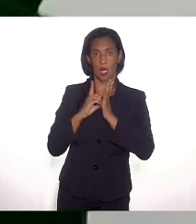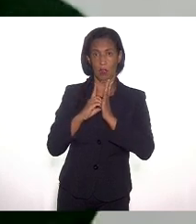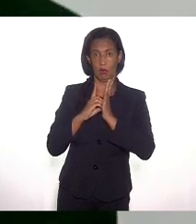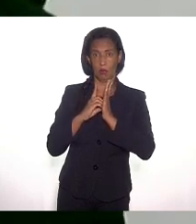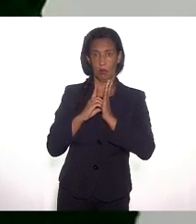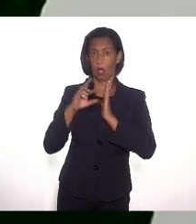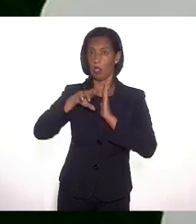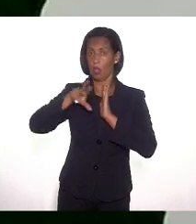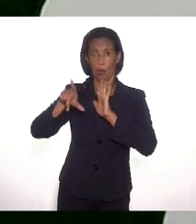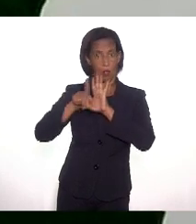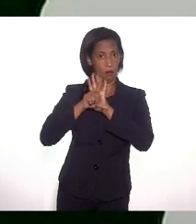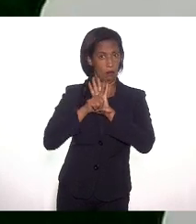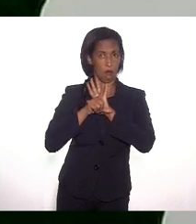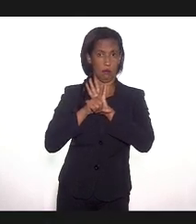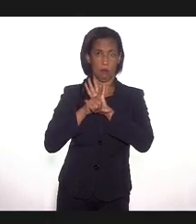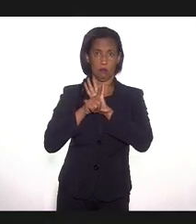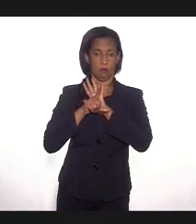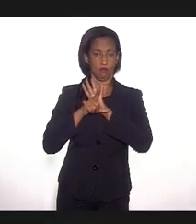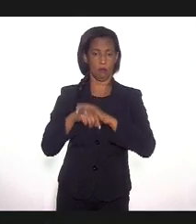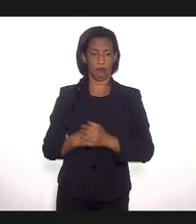e não a lei.